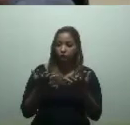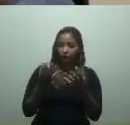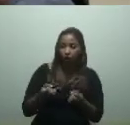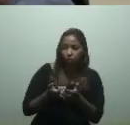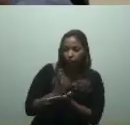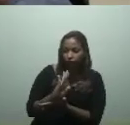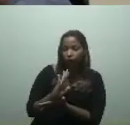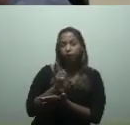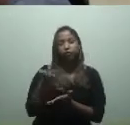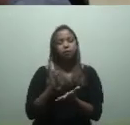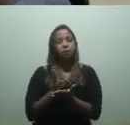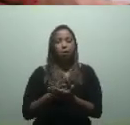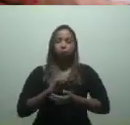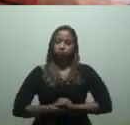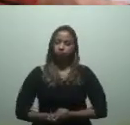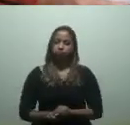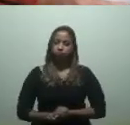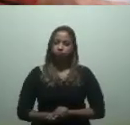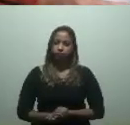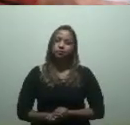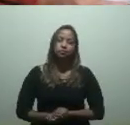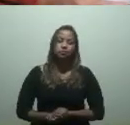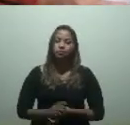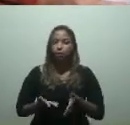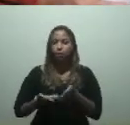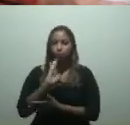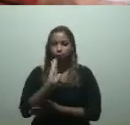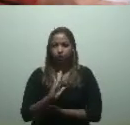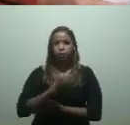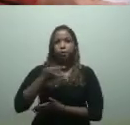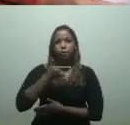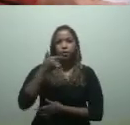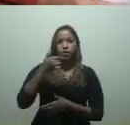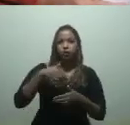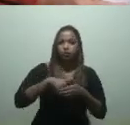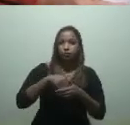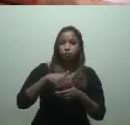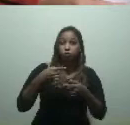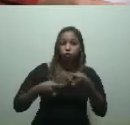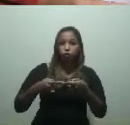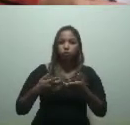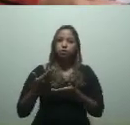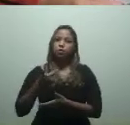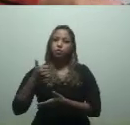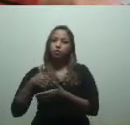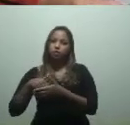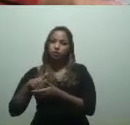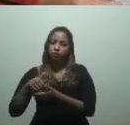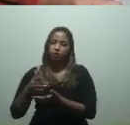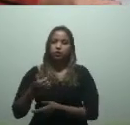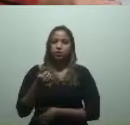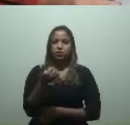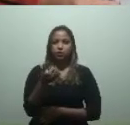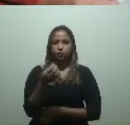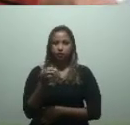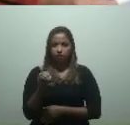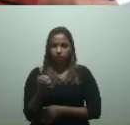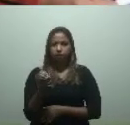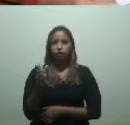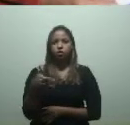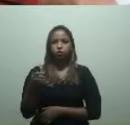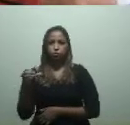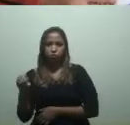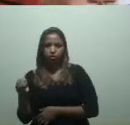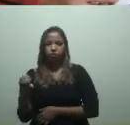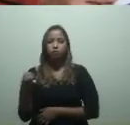estão. Aprovado. Em primeira discussão e primeira votação, projeto de lei 160/2019. Dispõe